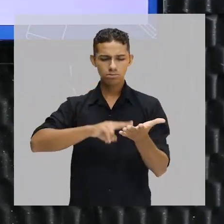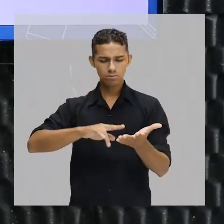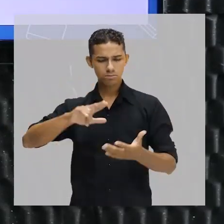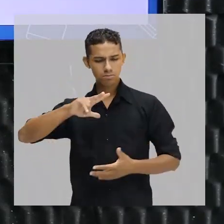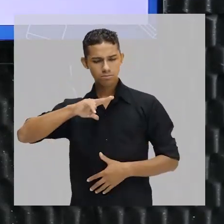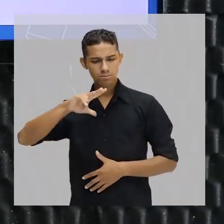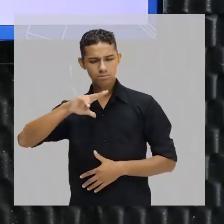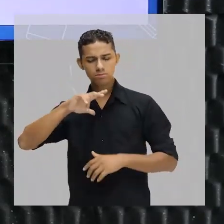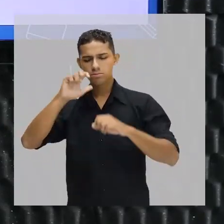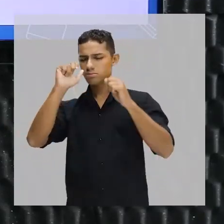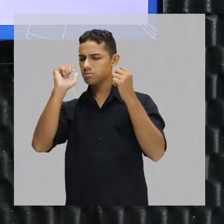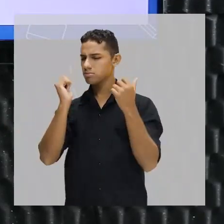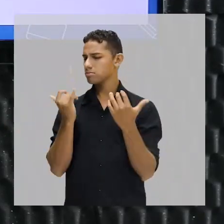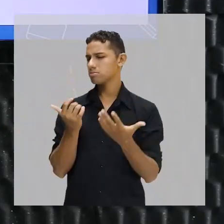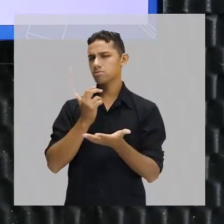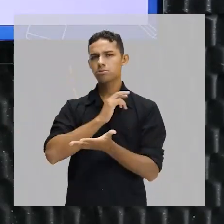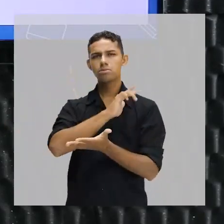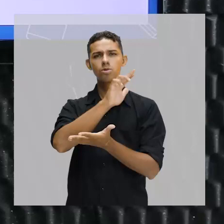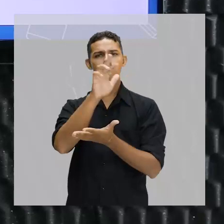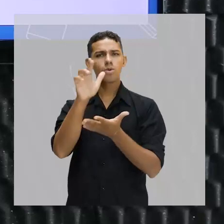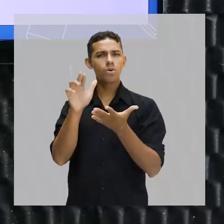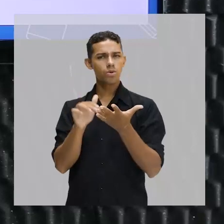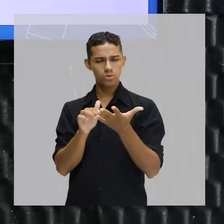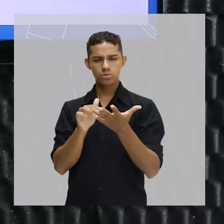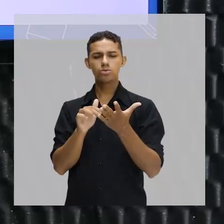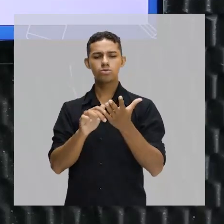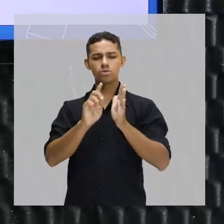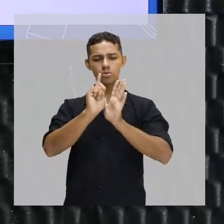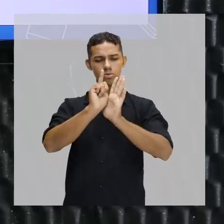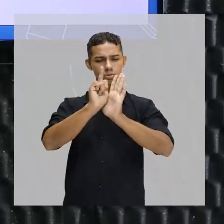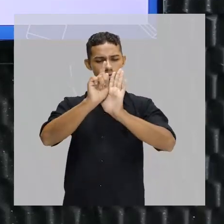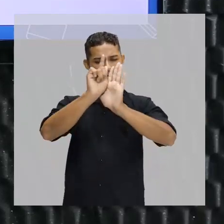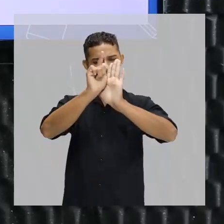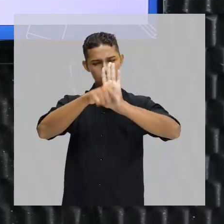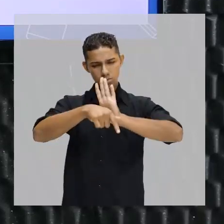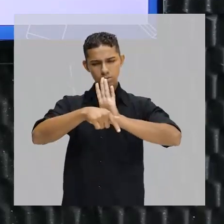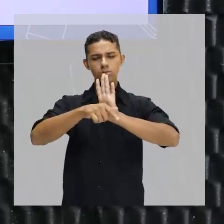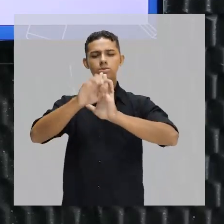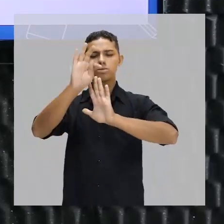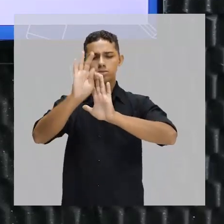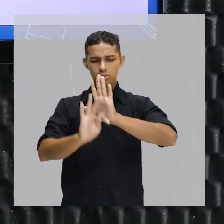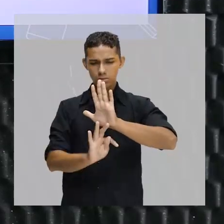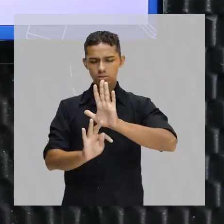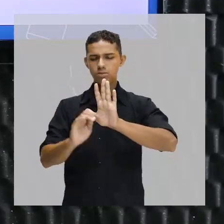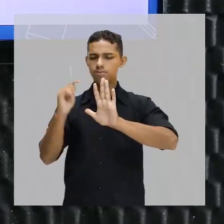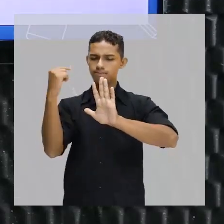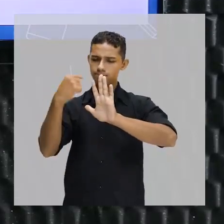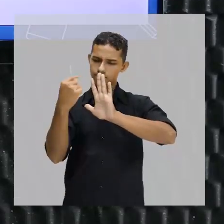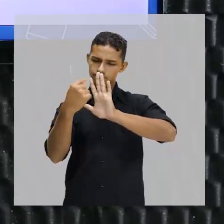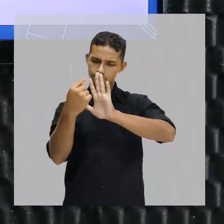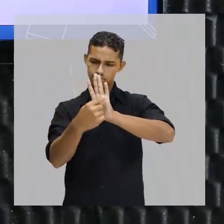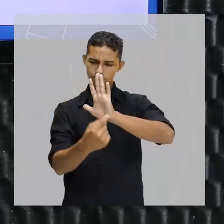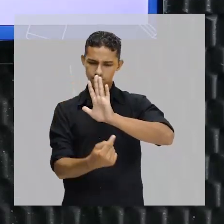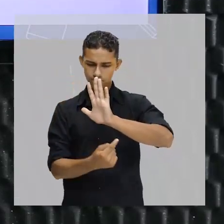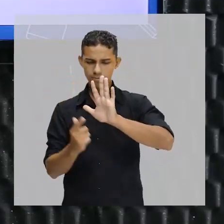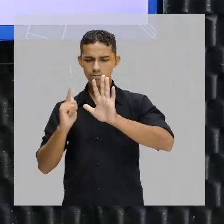uma infinidade de gêneros textuais, porque os gêneros textuais estão relacionados às